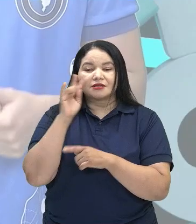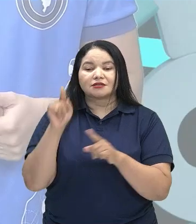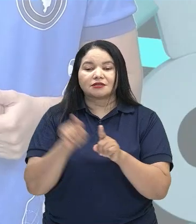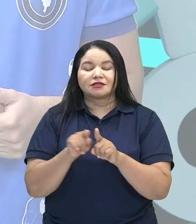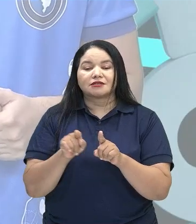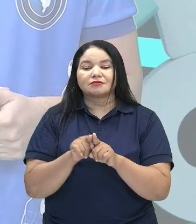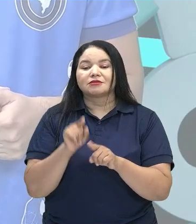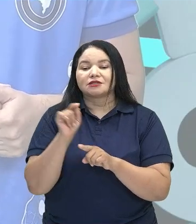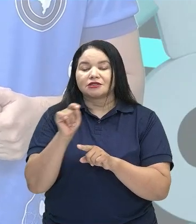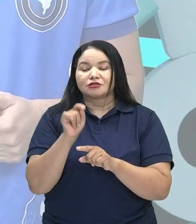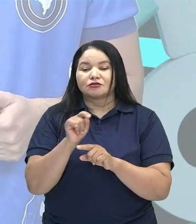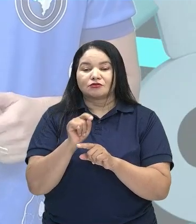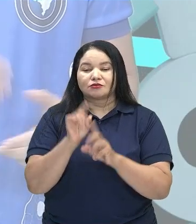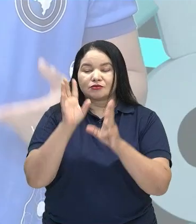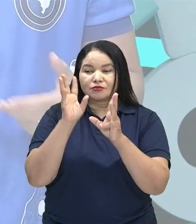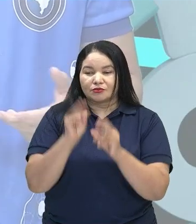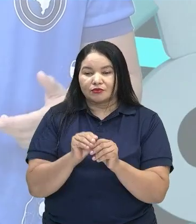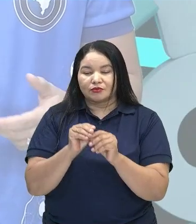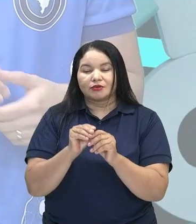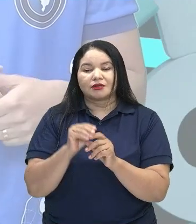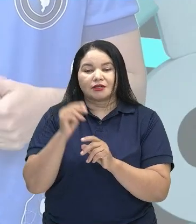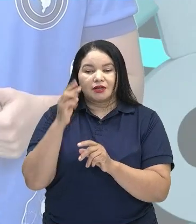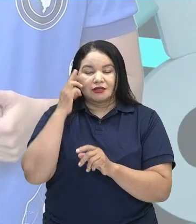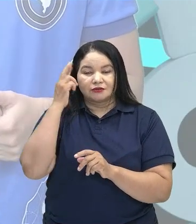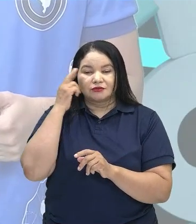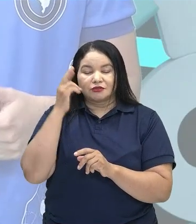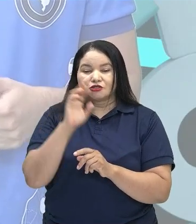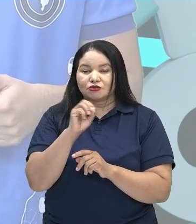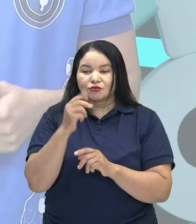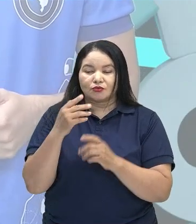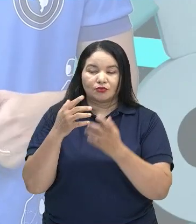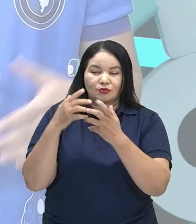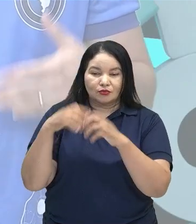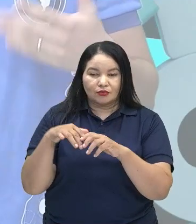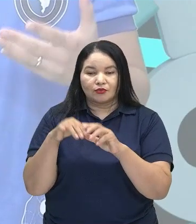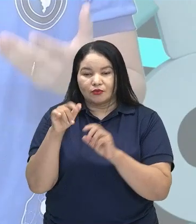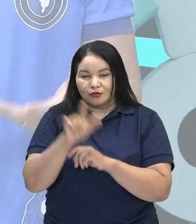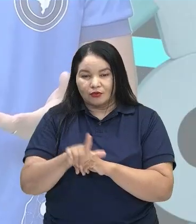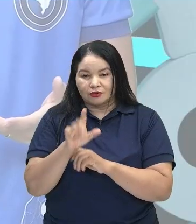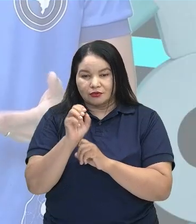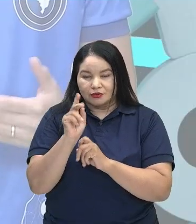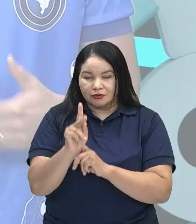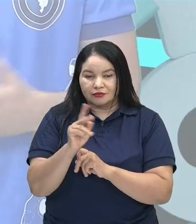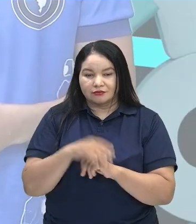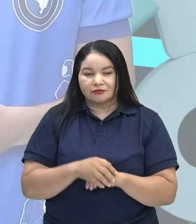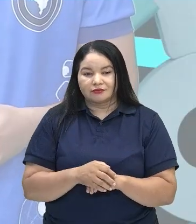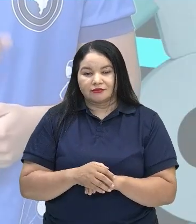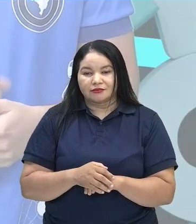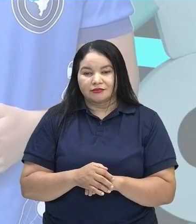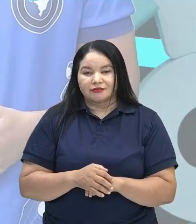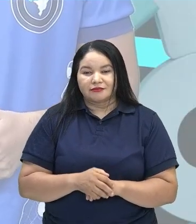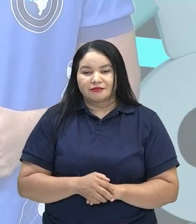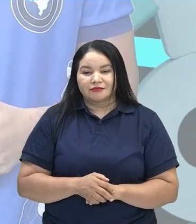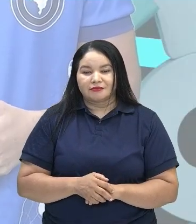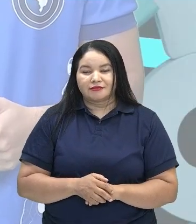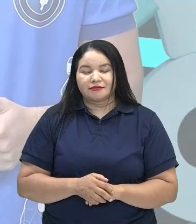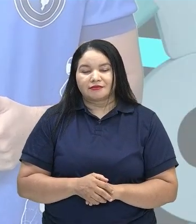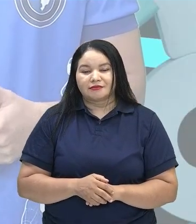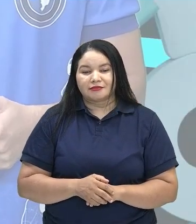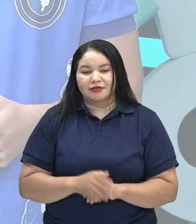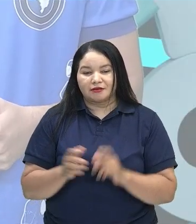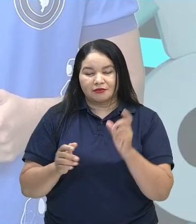então, chegue a um raciocínio, a uma dedução lógica, ok? Então, for example, essa expressão nos